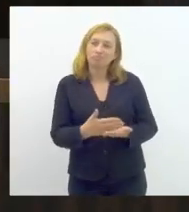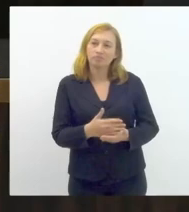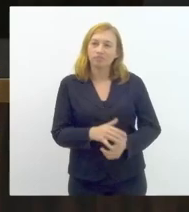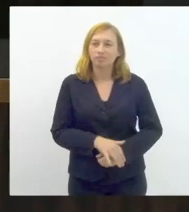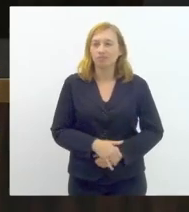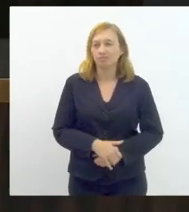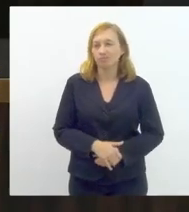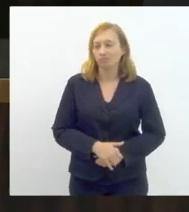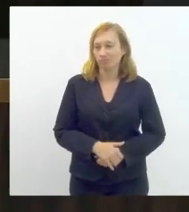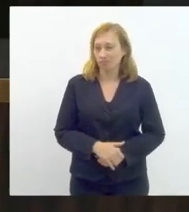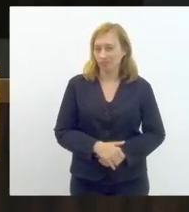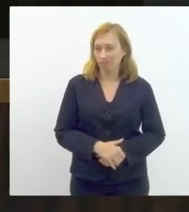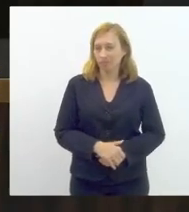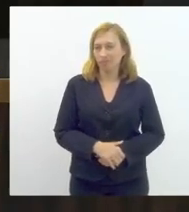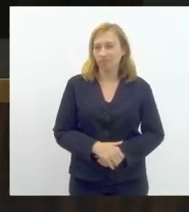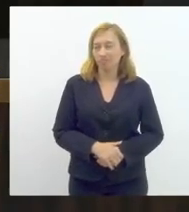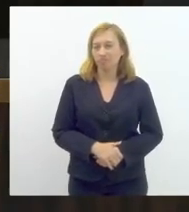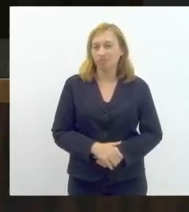baixo para cima.